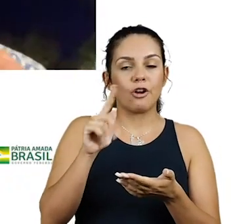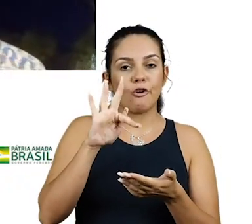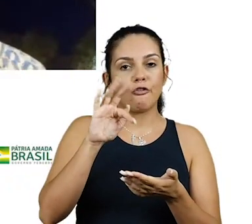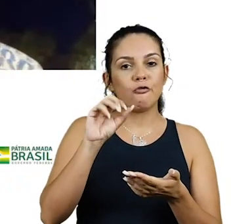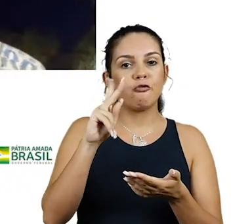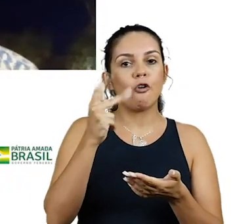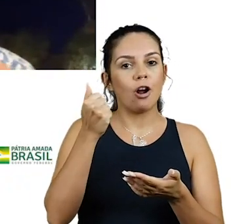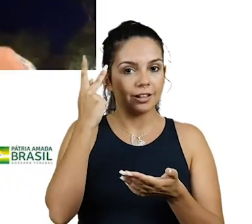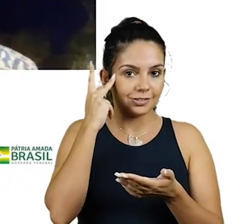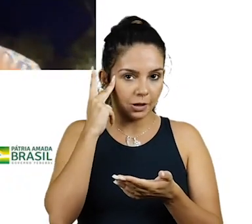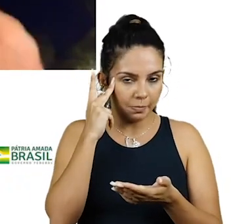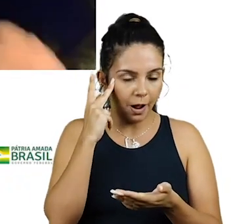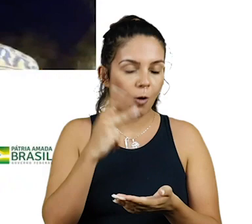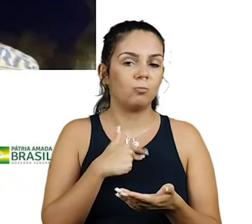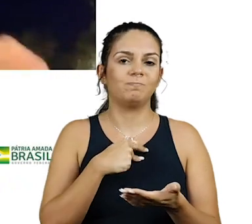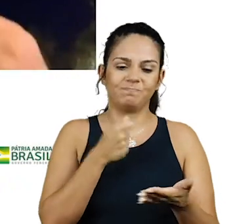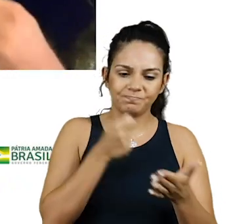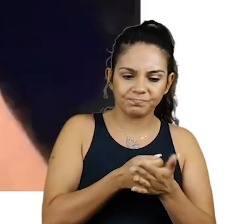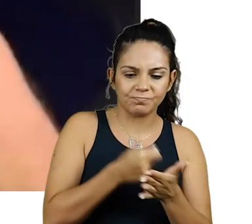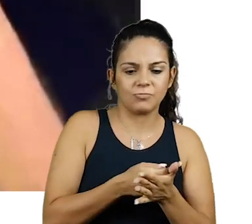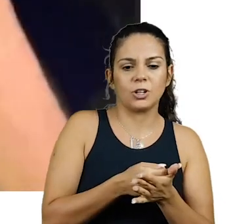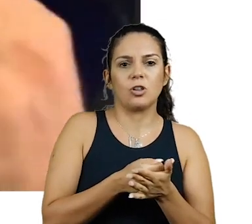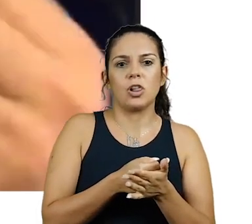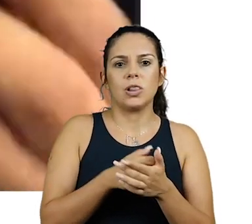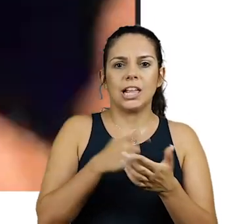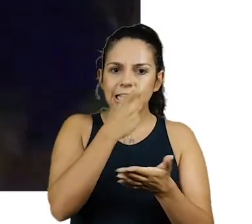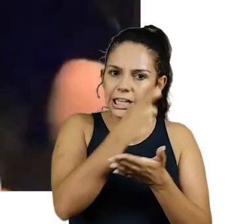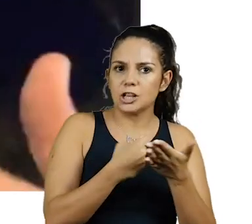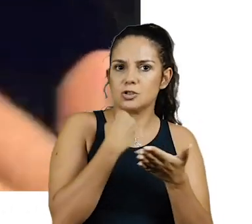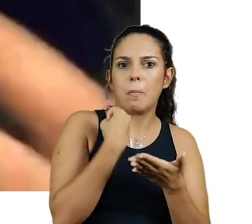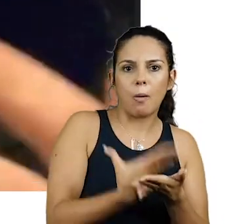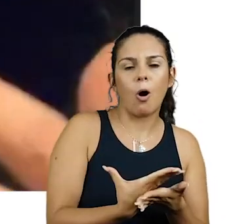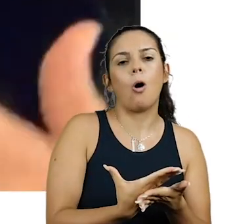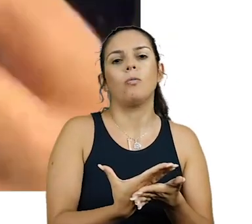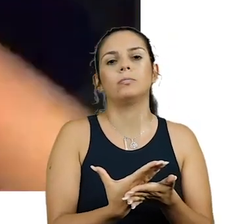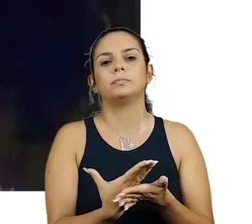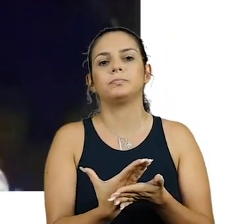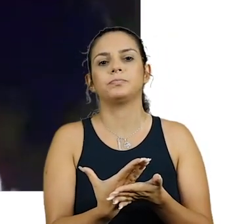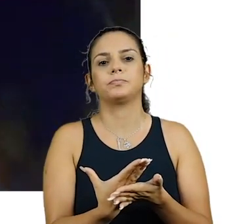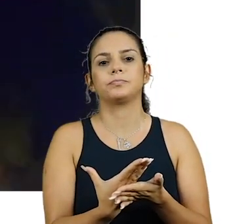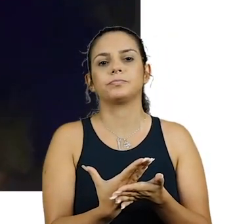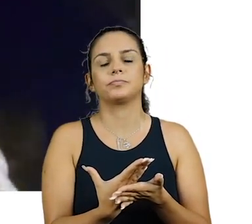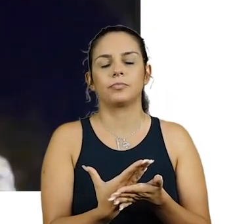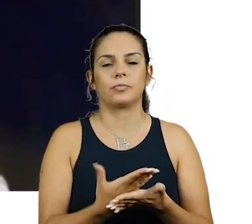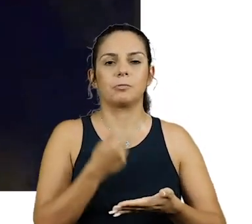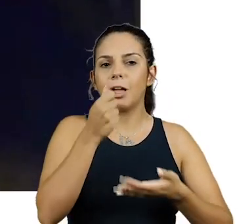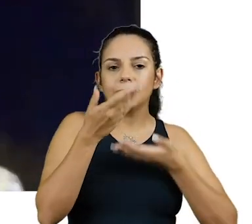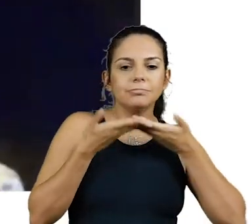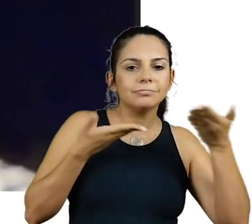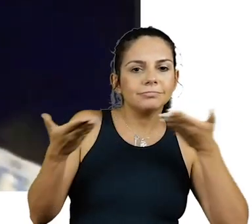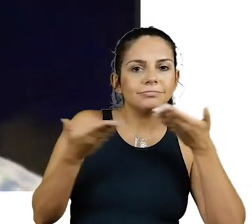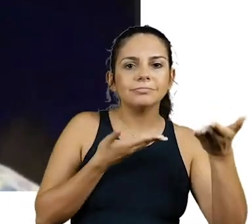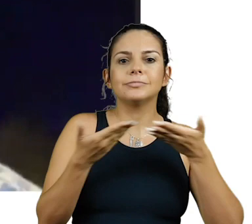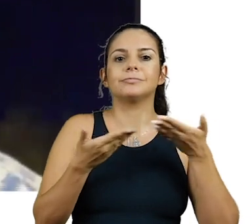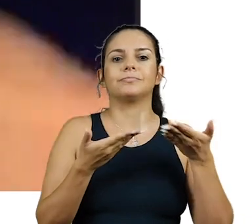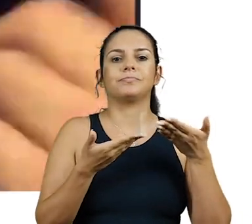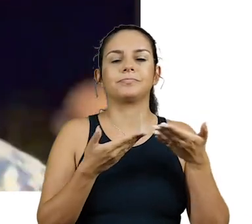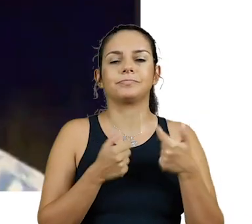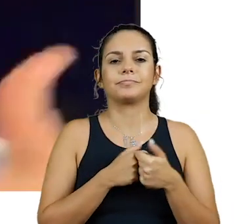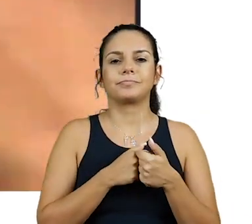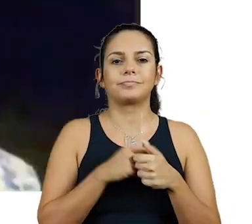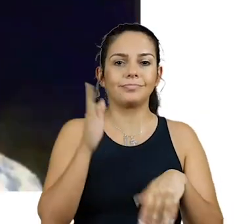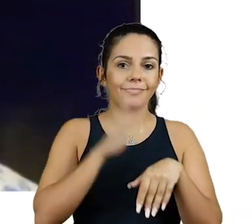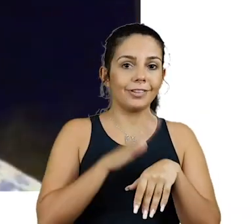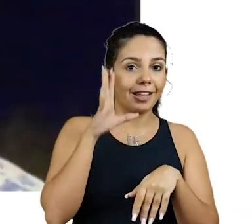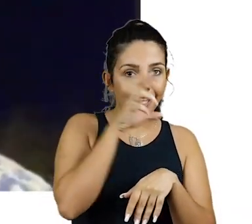onde o rigor com o texto bom, preciso, de uma certa maneira cativante, né, você tem, ainda mais naquela, hoje tudo,